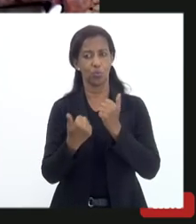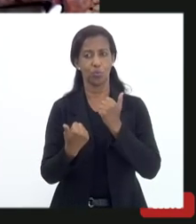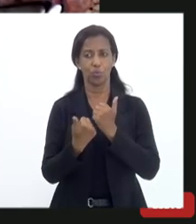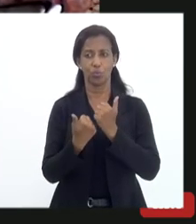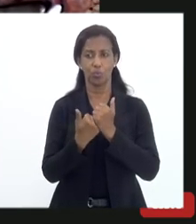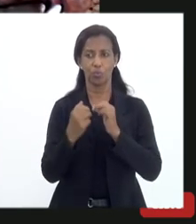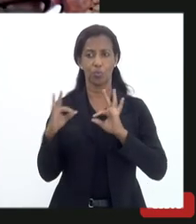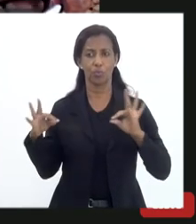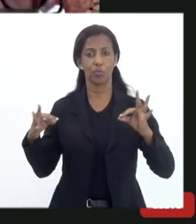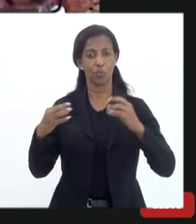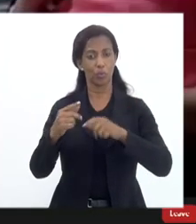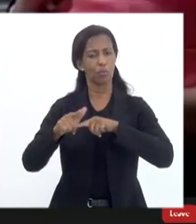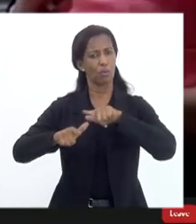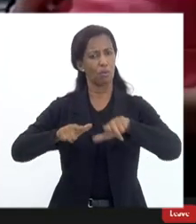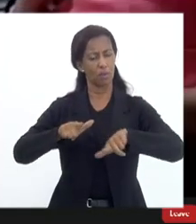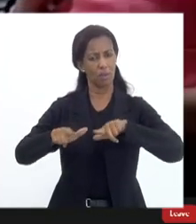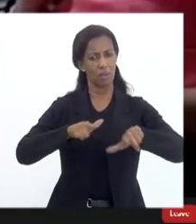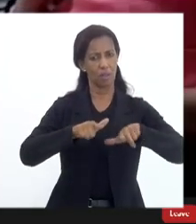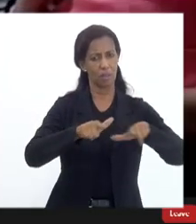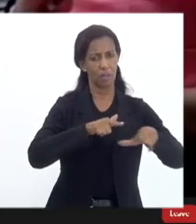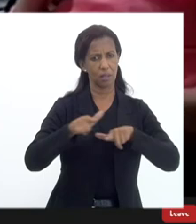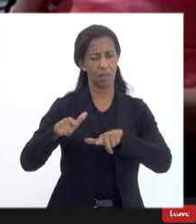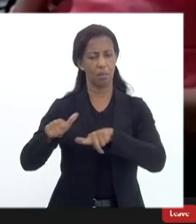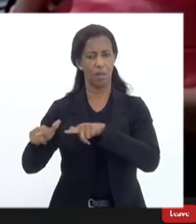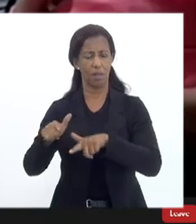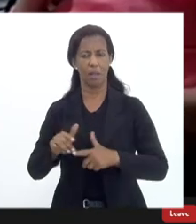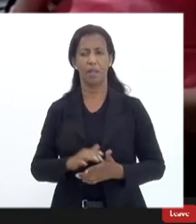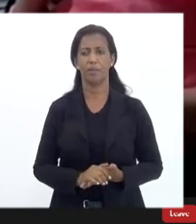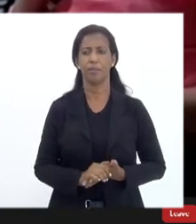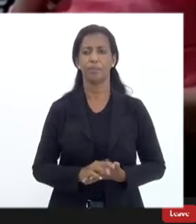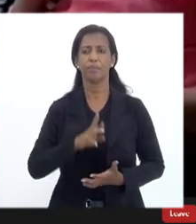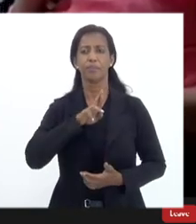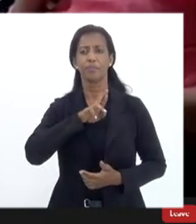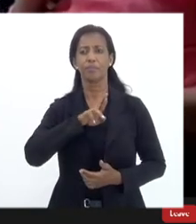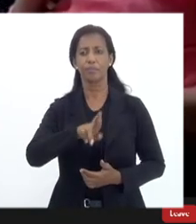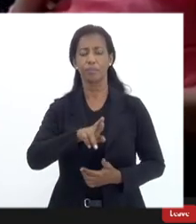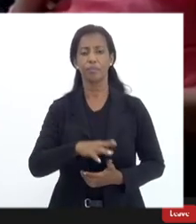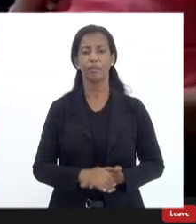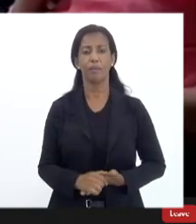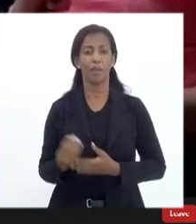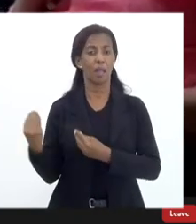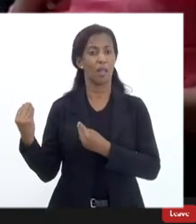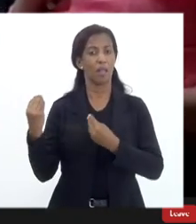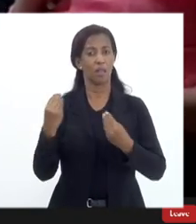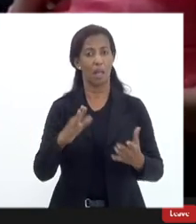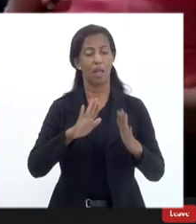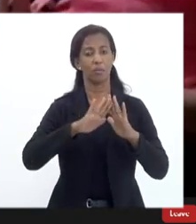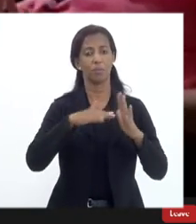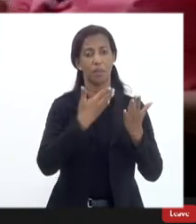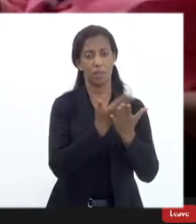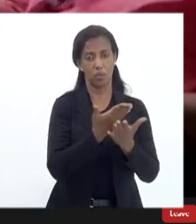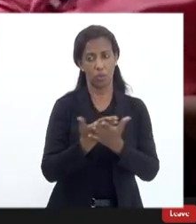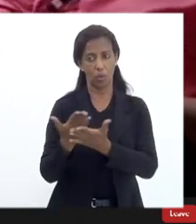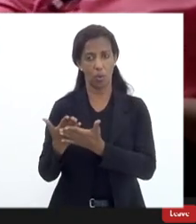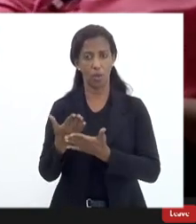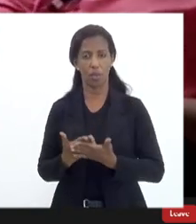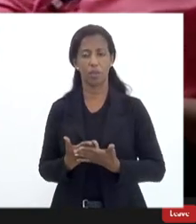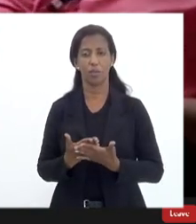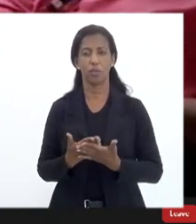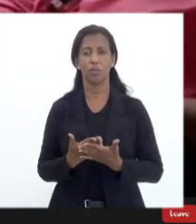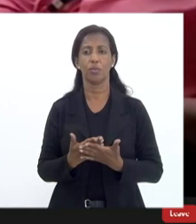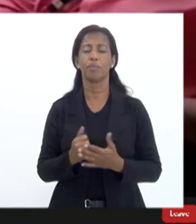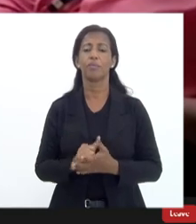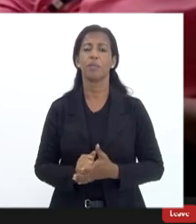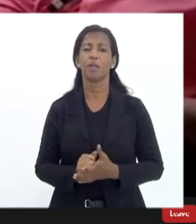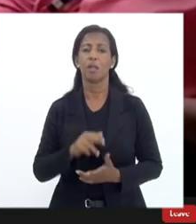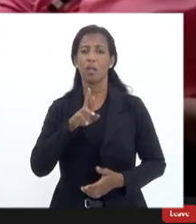Ensino, tem trabalhado nos resultados trazidos, né, pelas escolas,